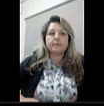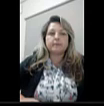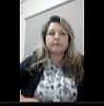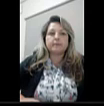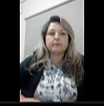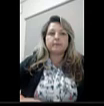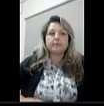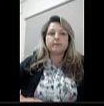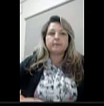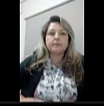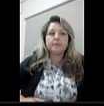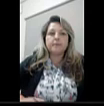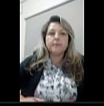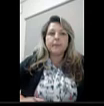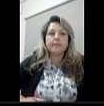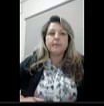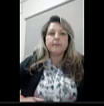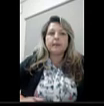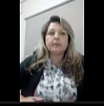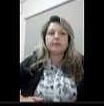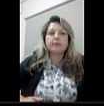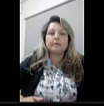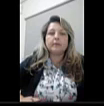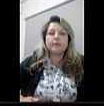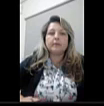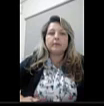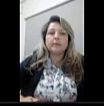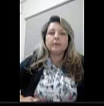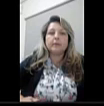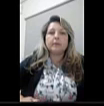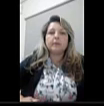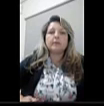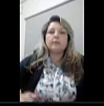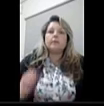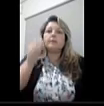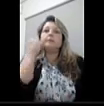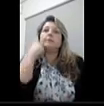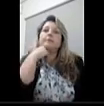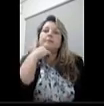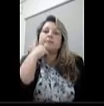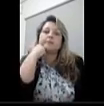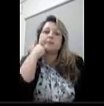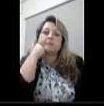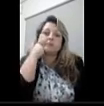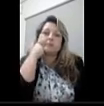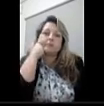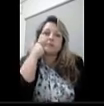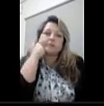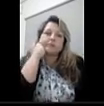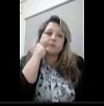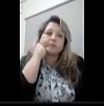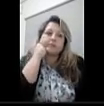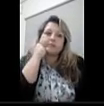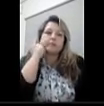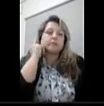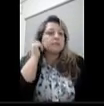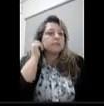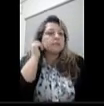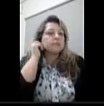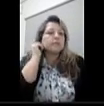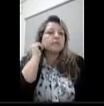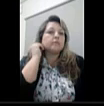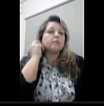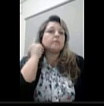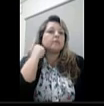ideias brilhantes e de repente a gente trazer para uma maneira visual o que essas crianças trazem de contribuição